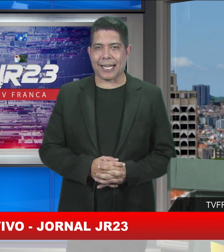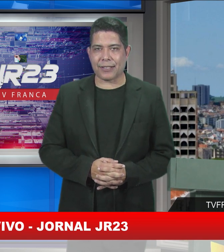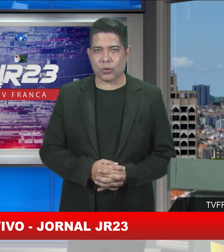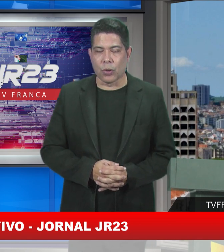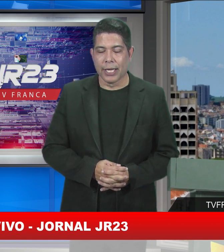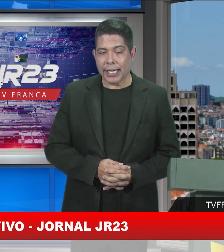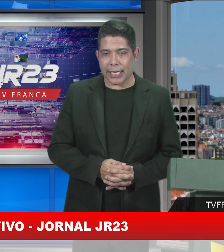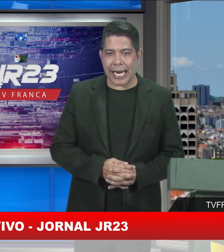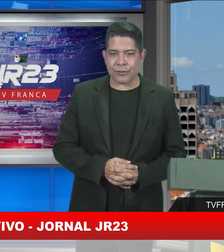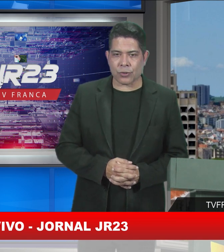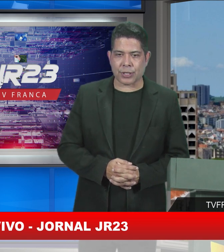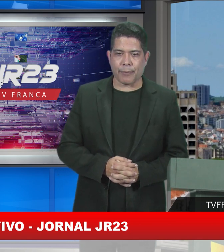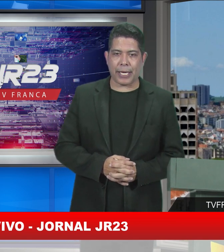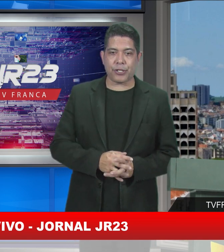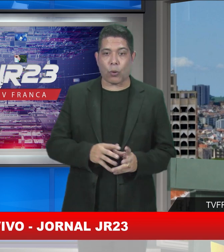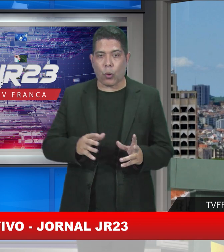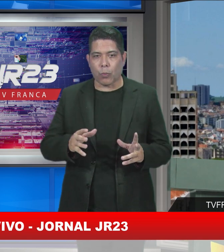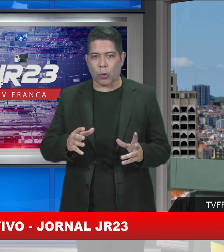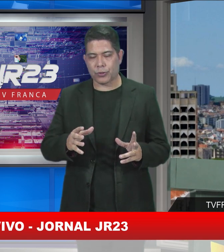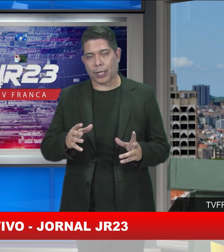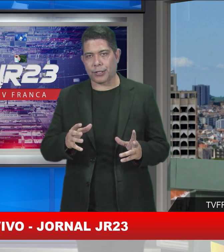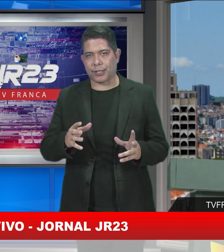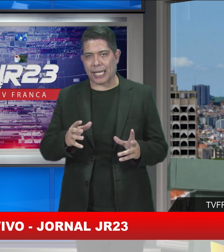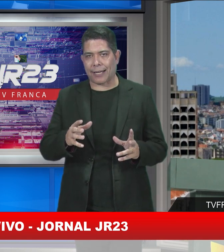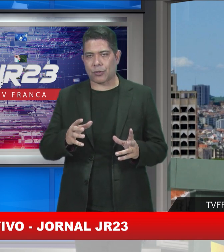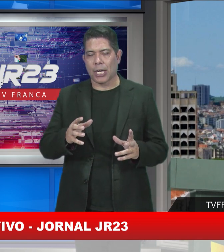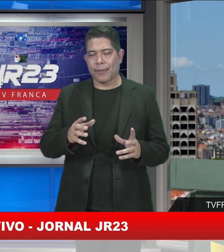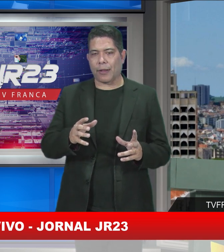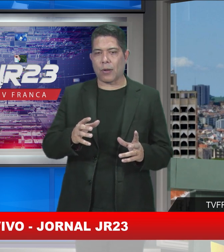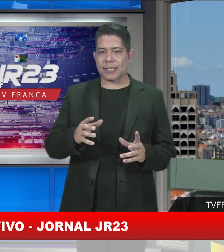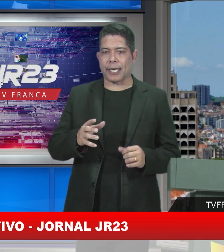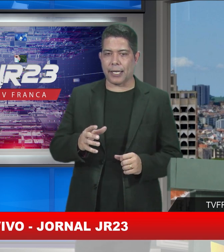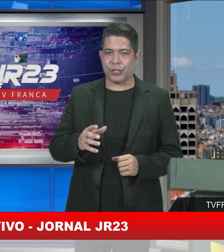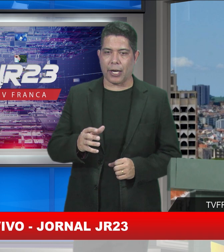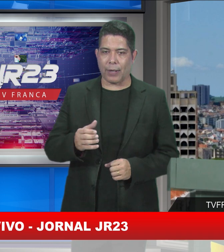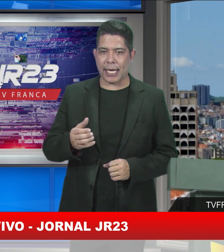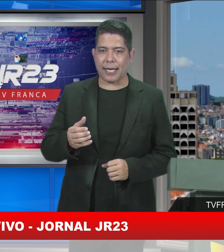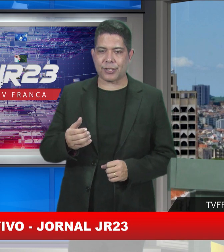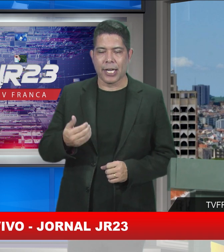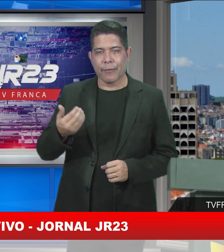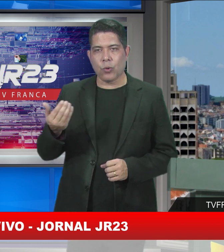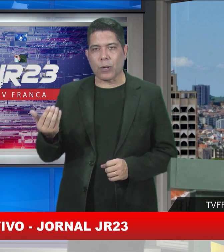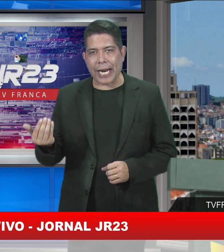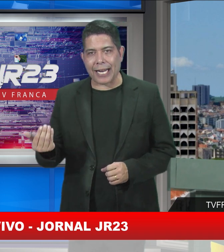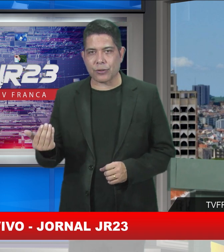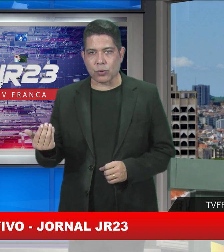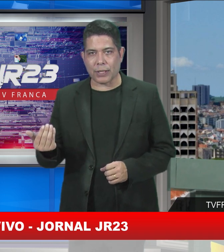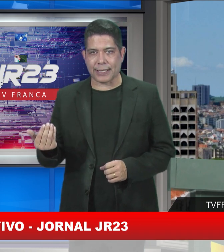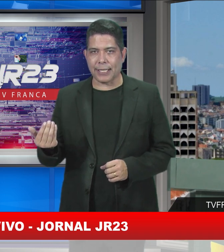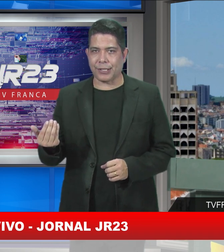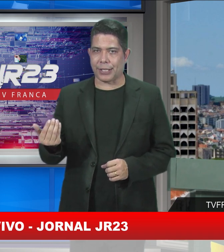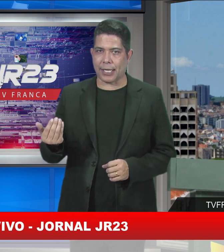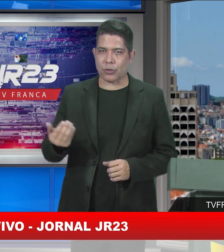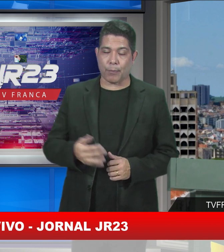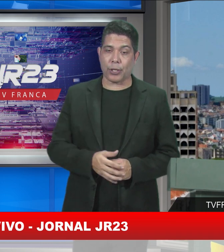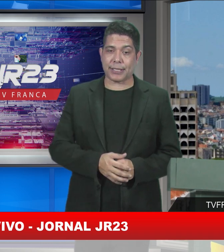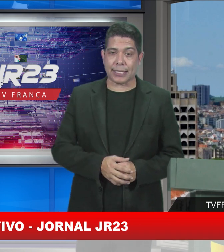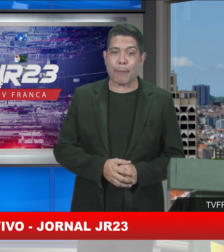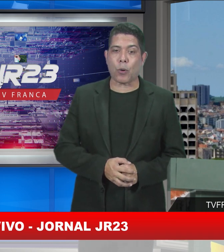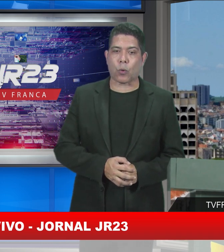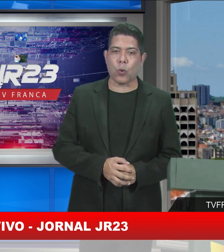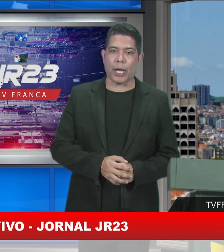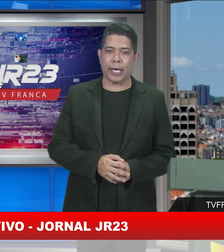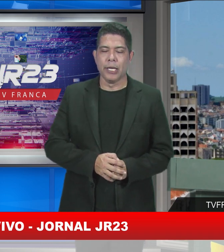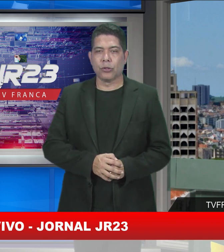de trânsito e casos também de roubos registrados na nossa região. Aliás, no caso do acidente de trânsito, a polícia